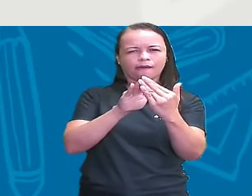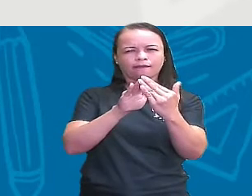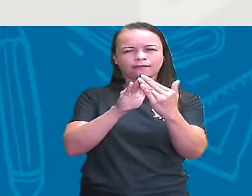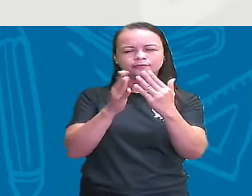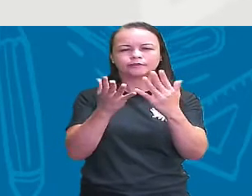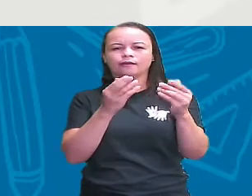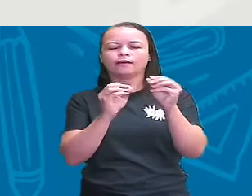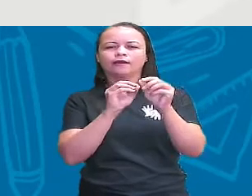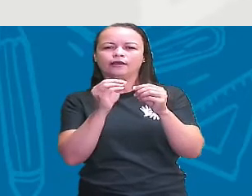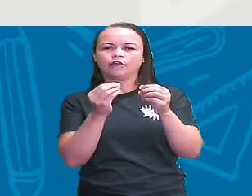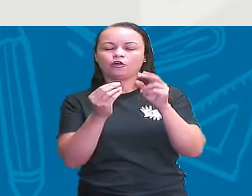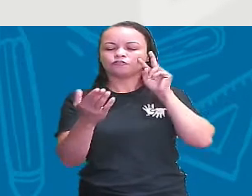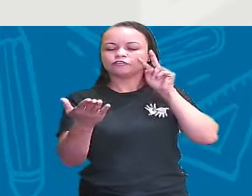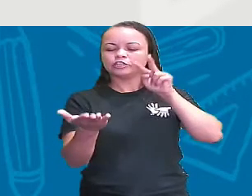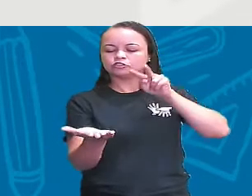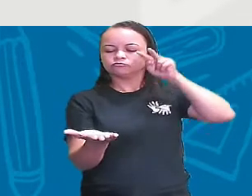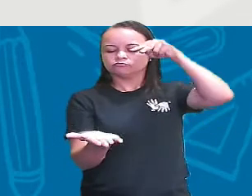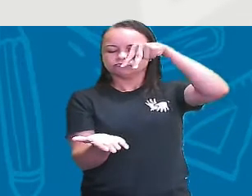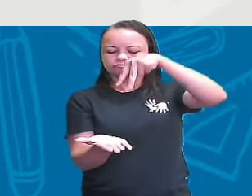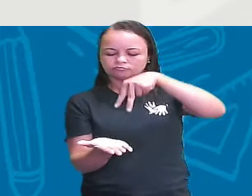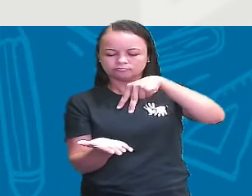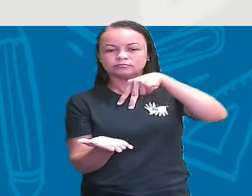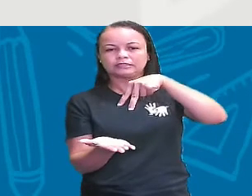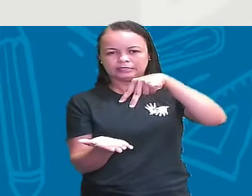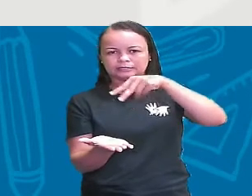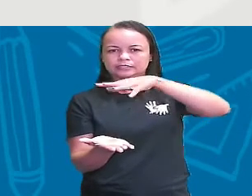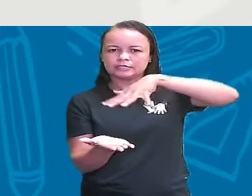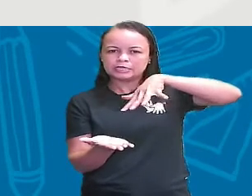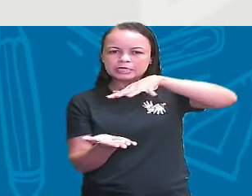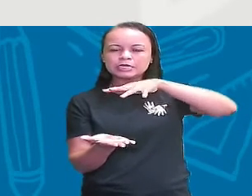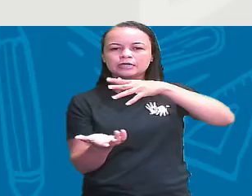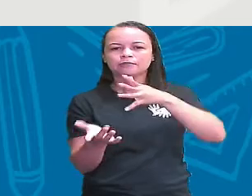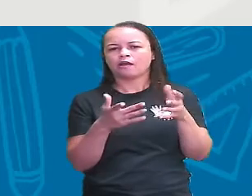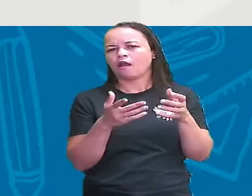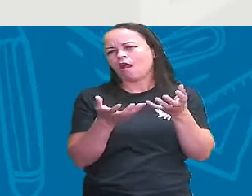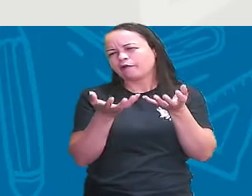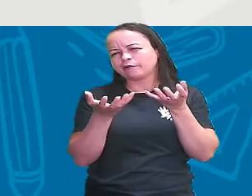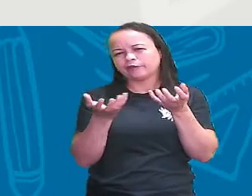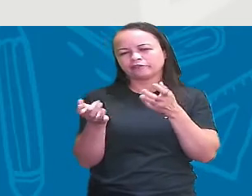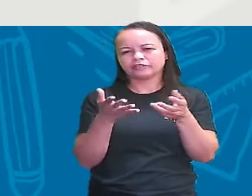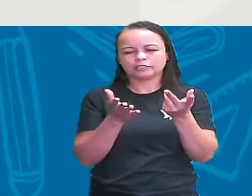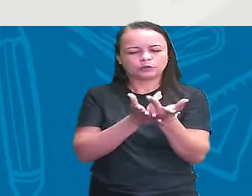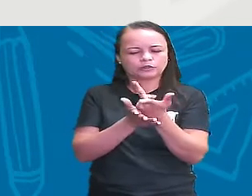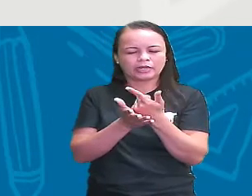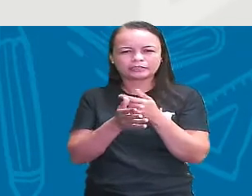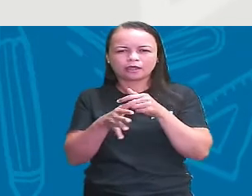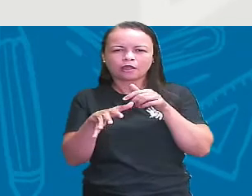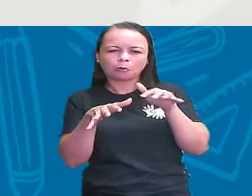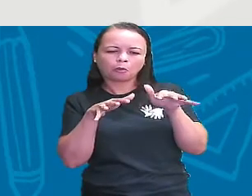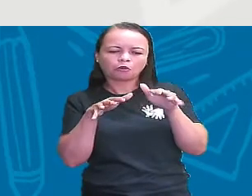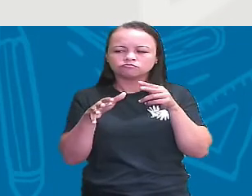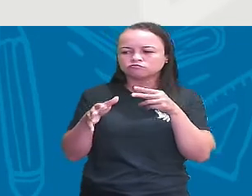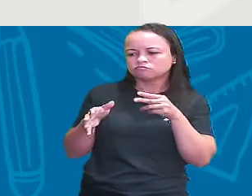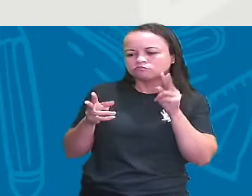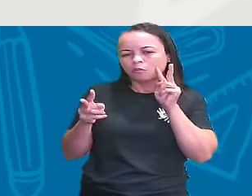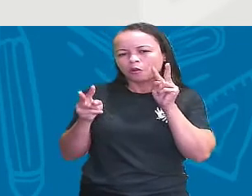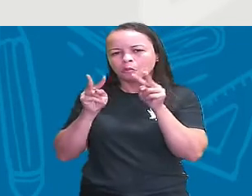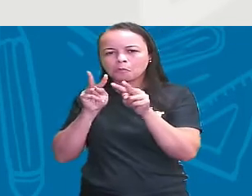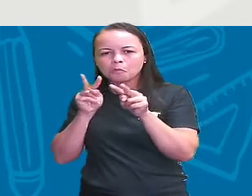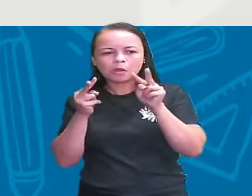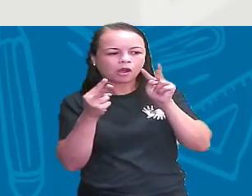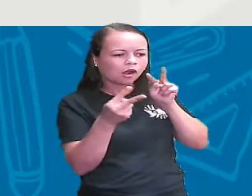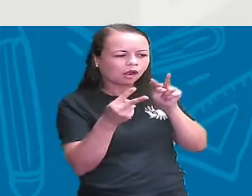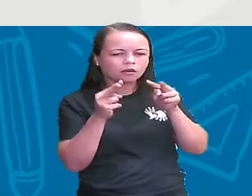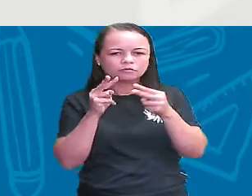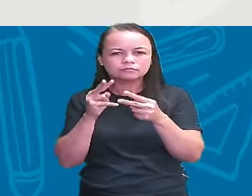vista de cima, aquela região de cima. Não, eu quero fazer um desenho em movimento. Então, a representação